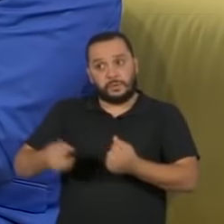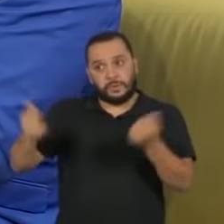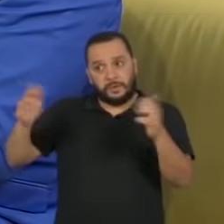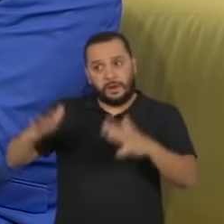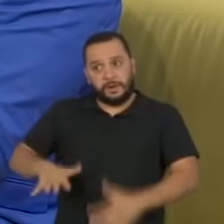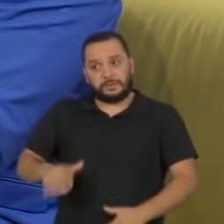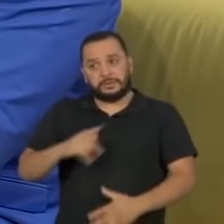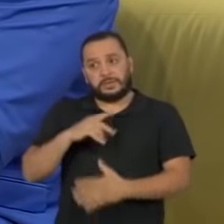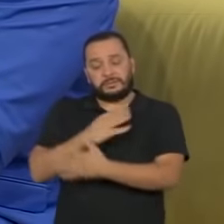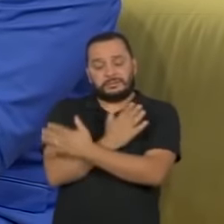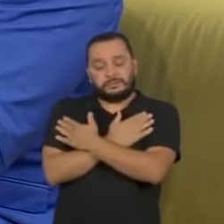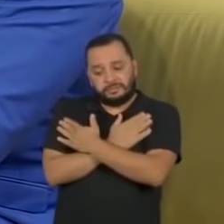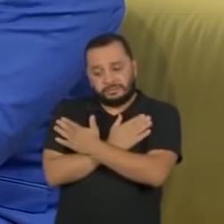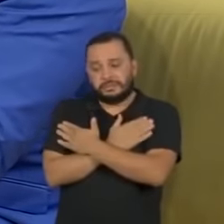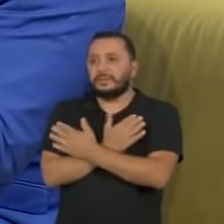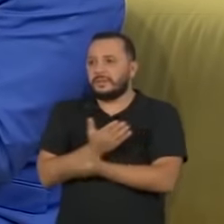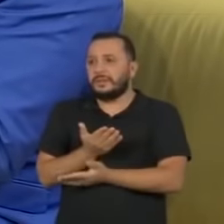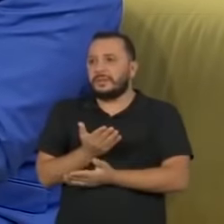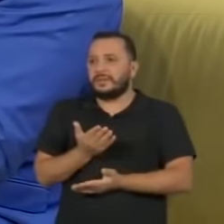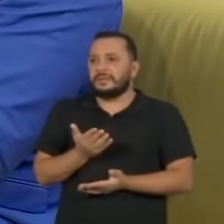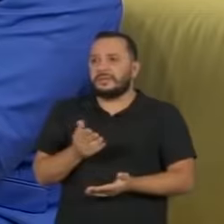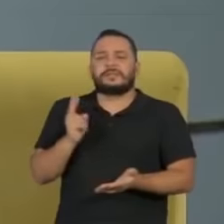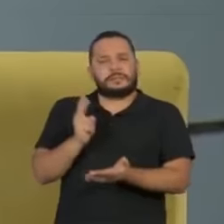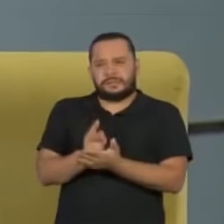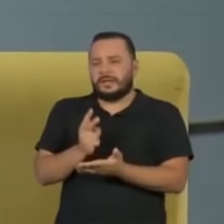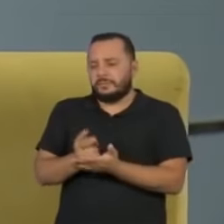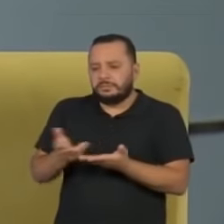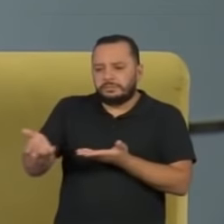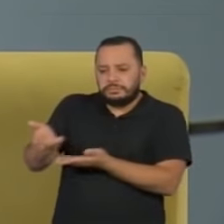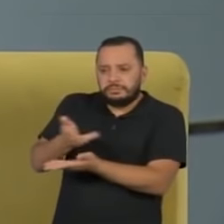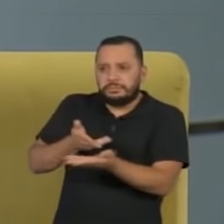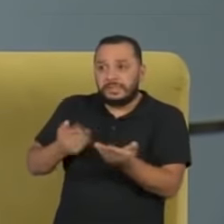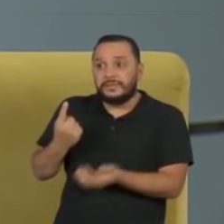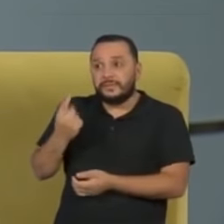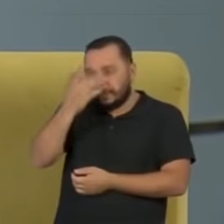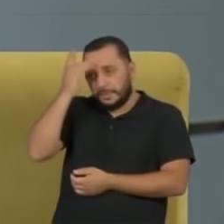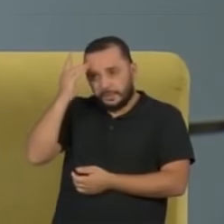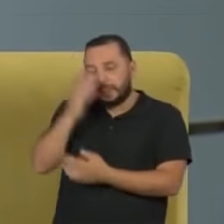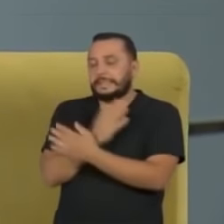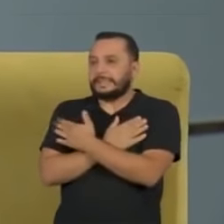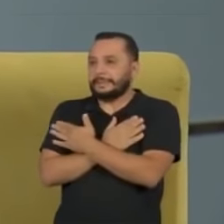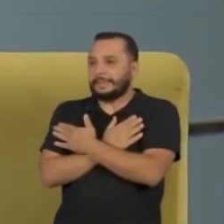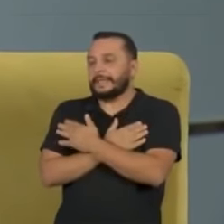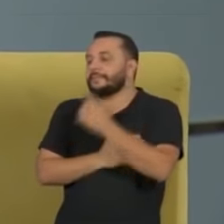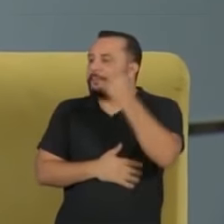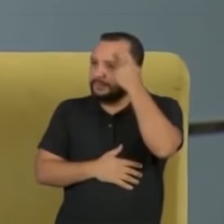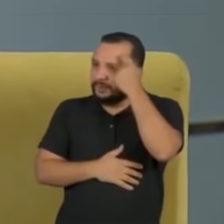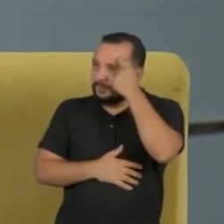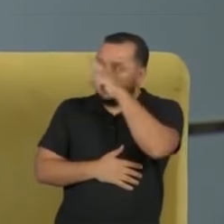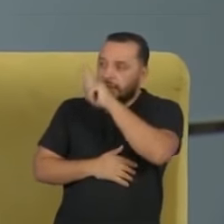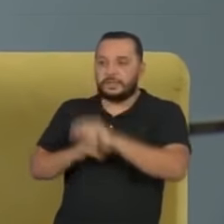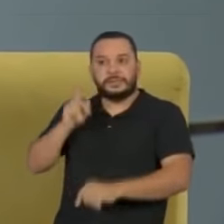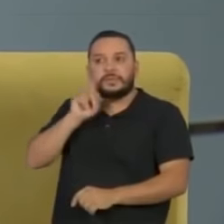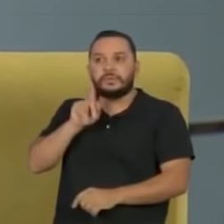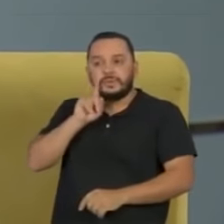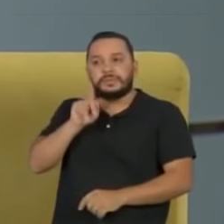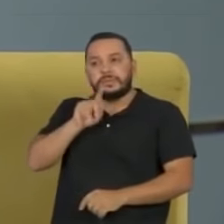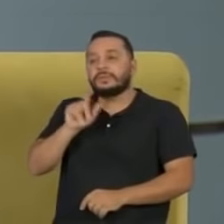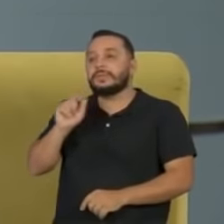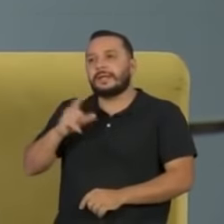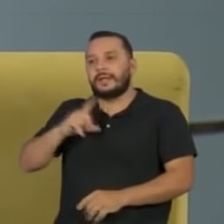desemprego, sempre se compartilhou no mundo, mas aí uma pessoa que estava desempregada nos Estados Unidos, em São Francisco,